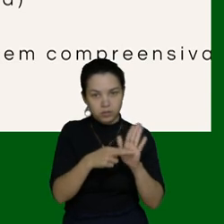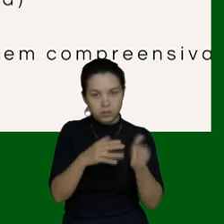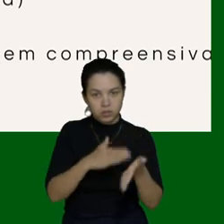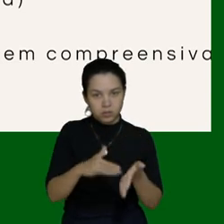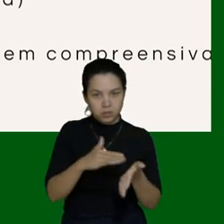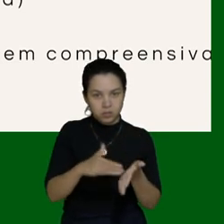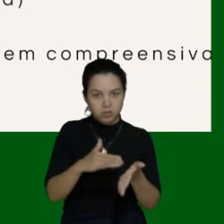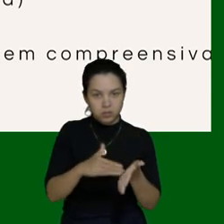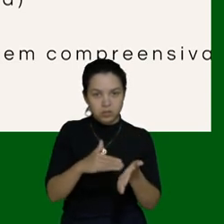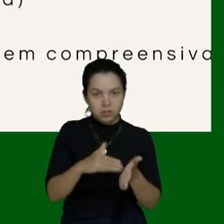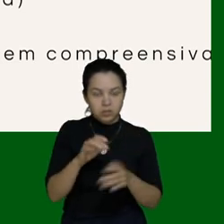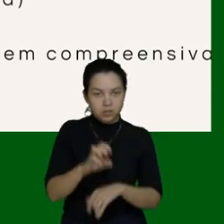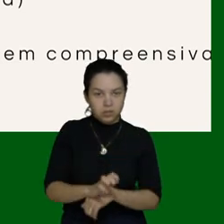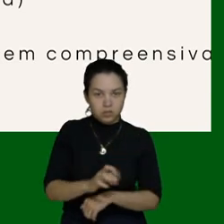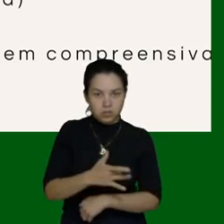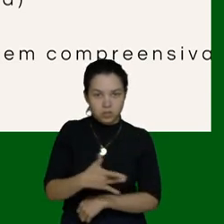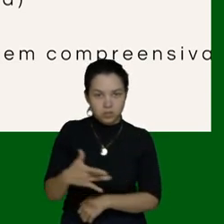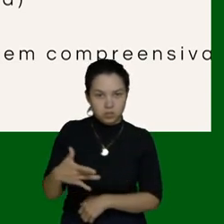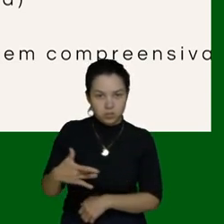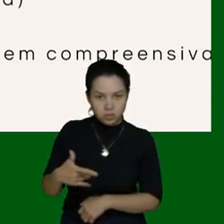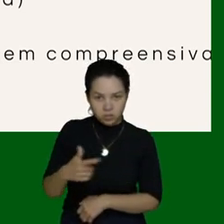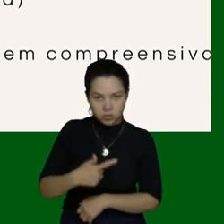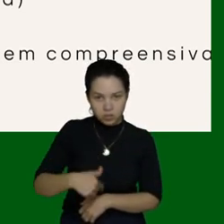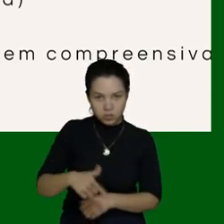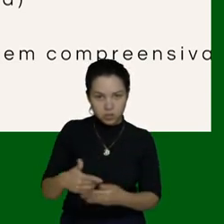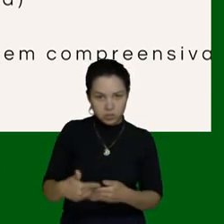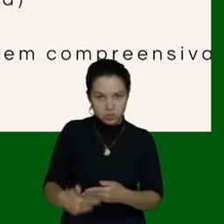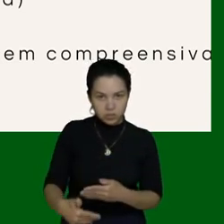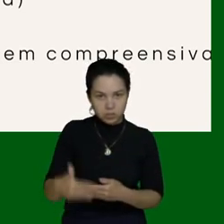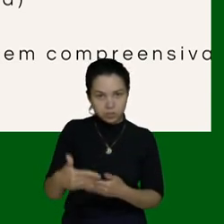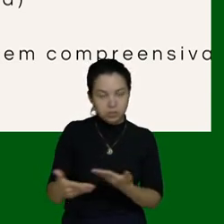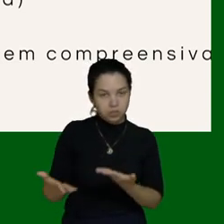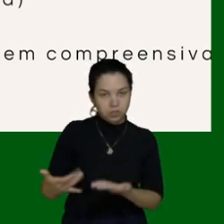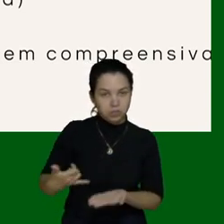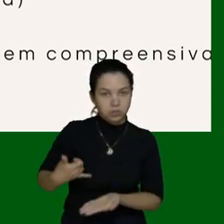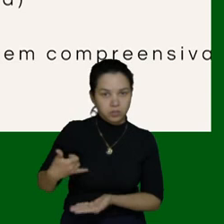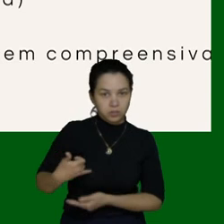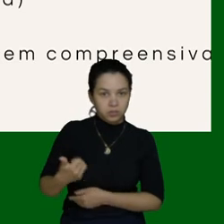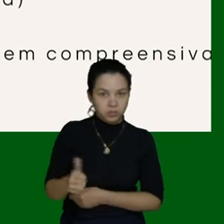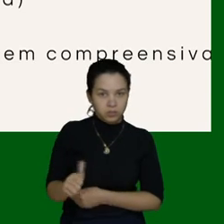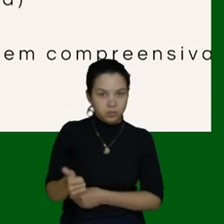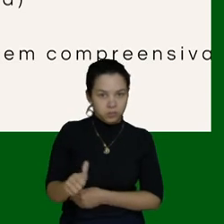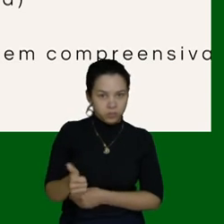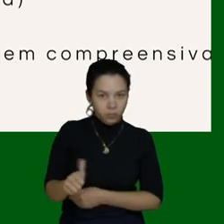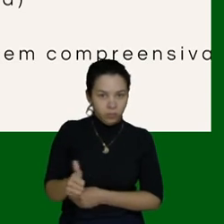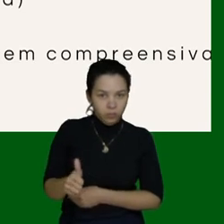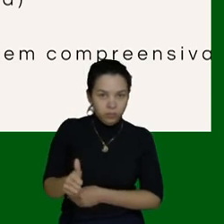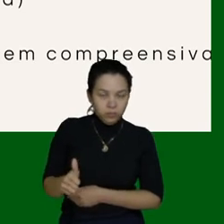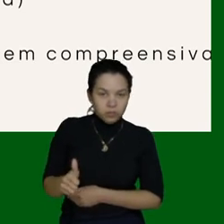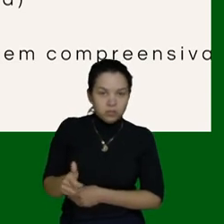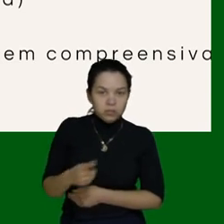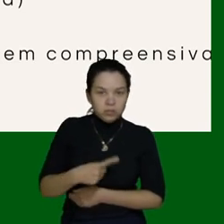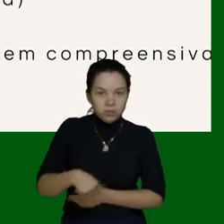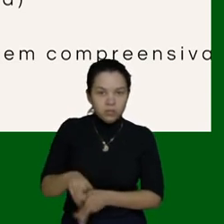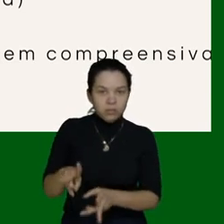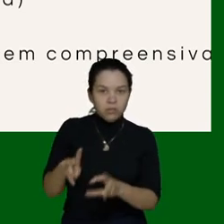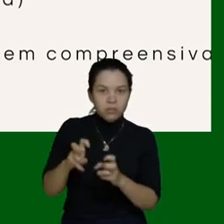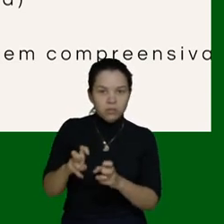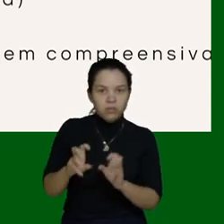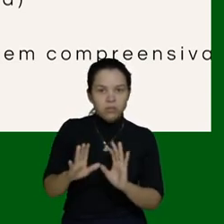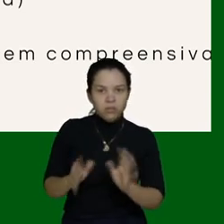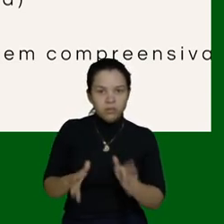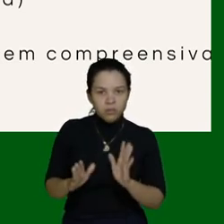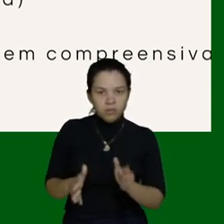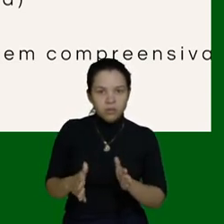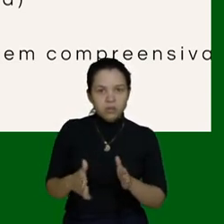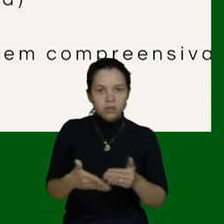Saúde eles começaram a encaminhar as crianças com 11 anos mas a gente já percebeu no início do semestre no